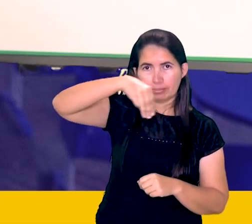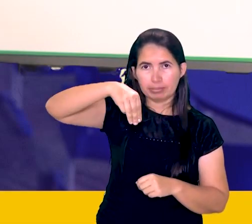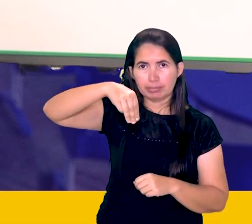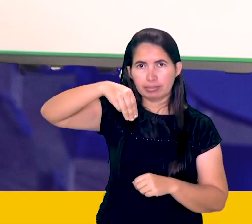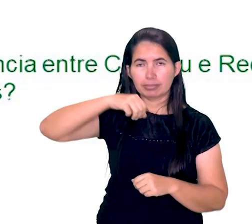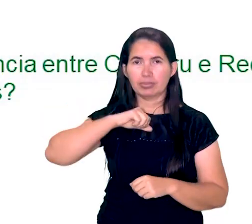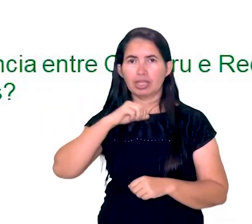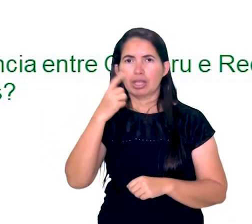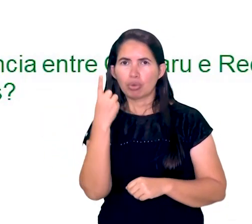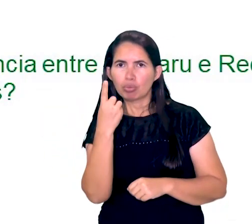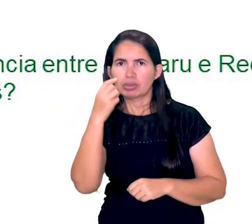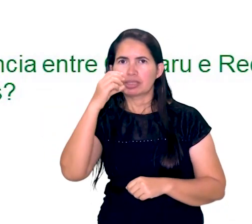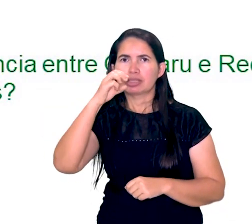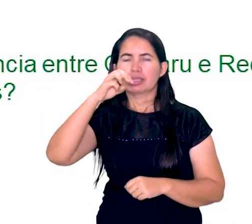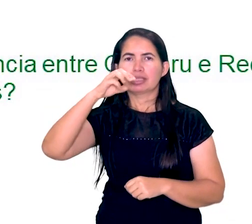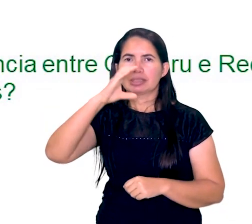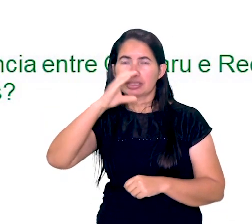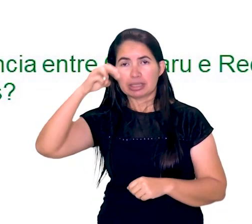o centímetro,